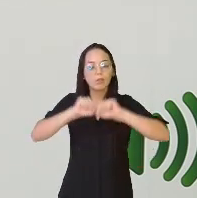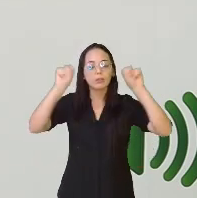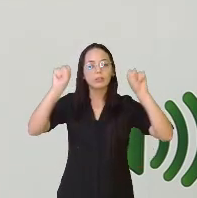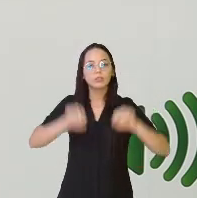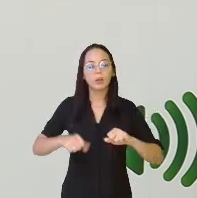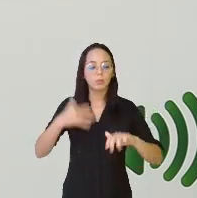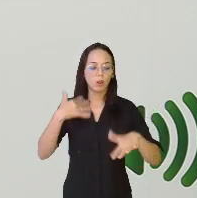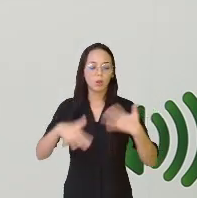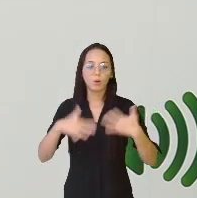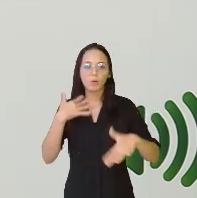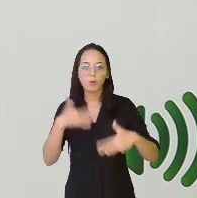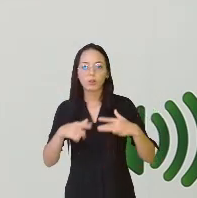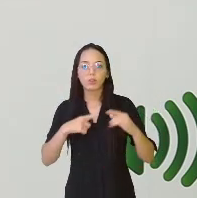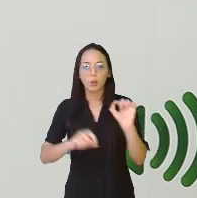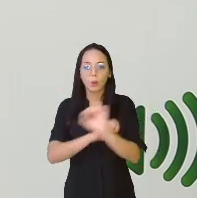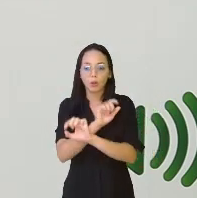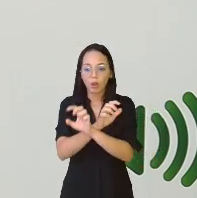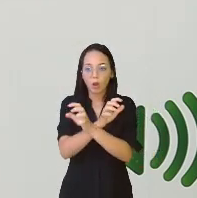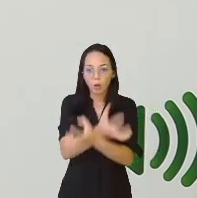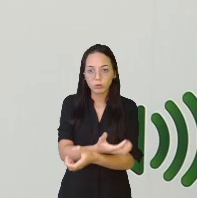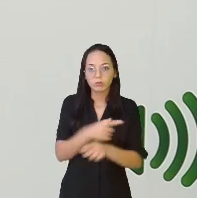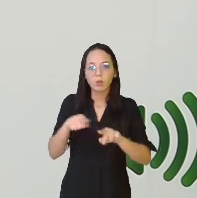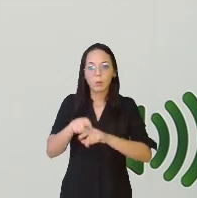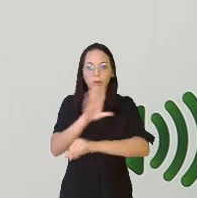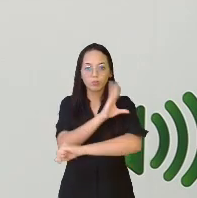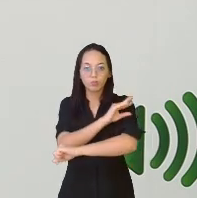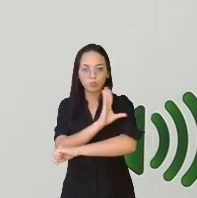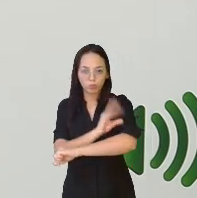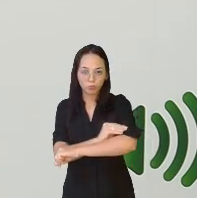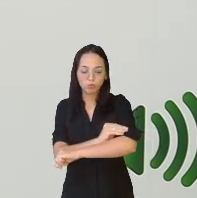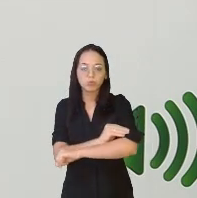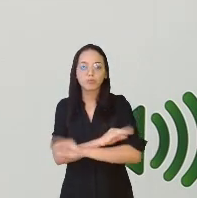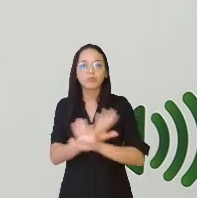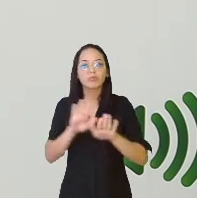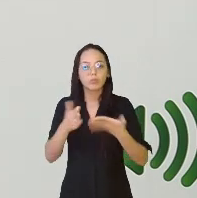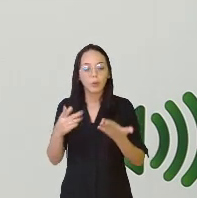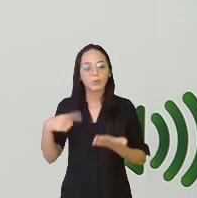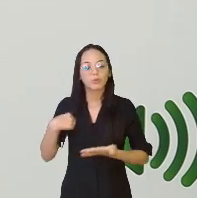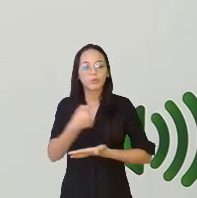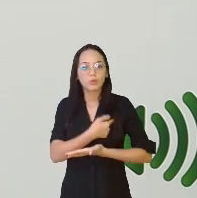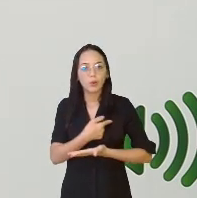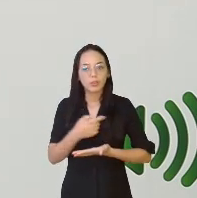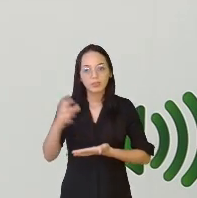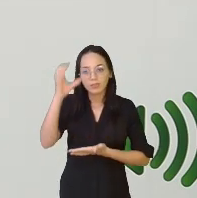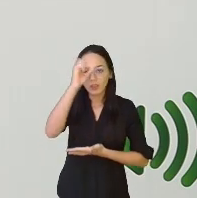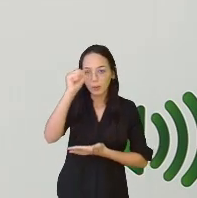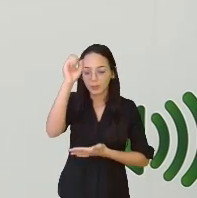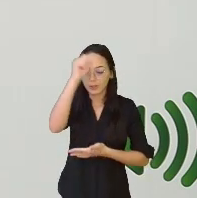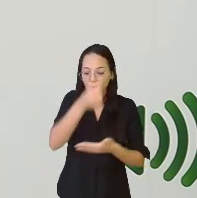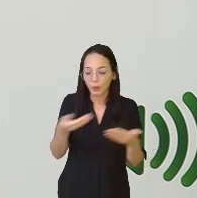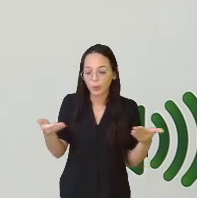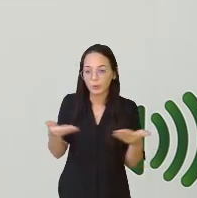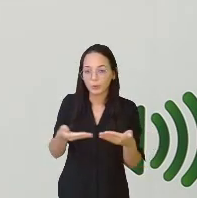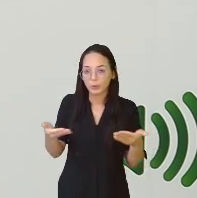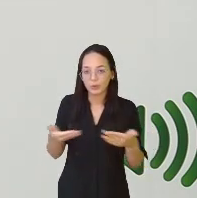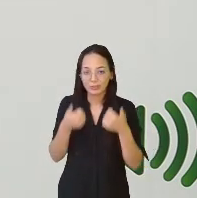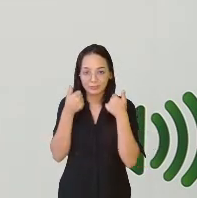ele é formado pelos ossos e pelos músculos. E é sobre isso que a gente vai trabalhar na nossa aula de